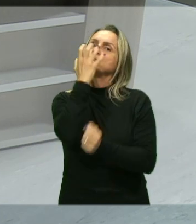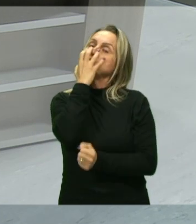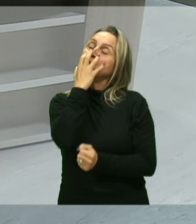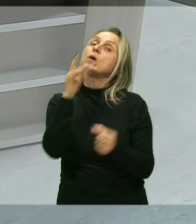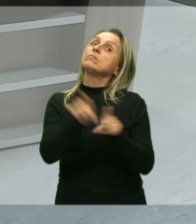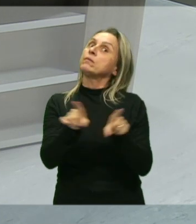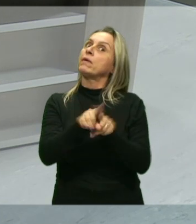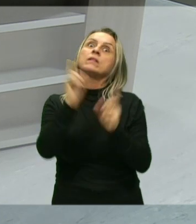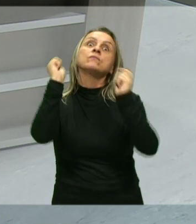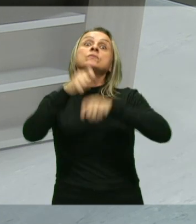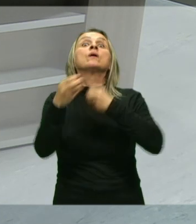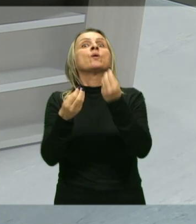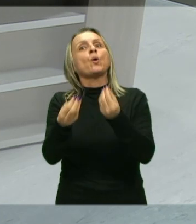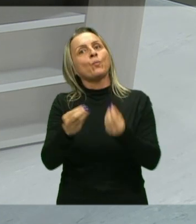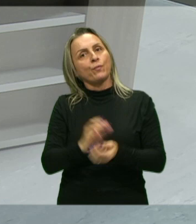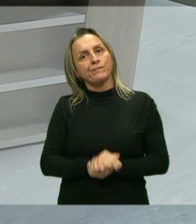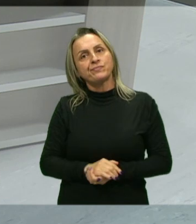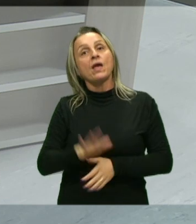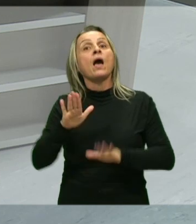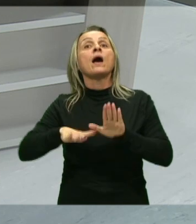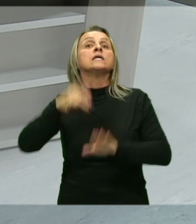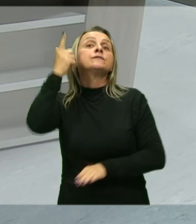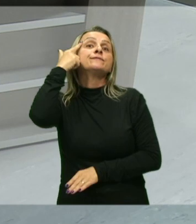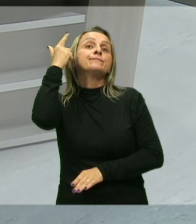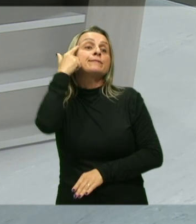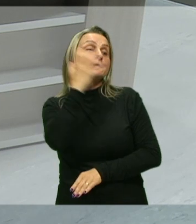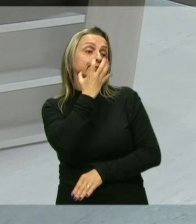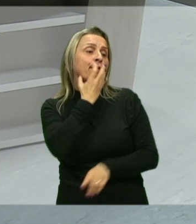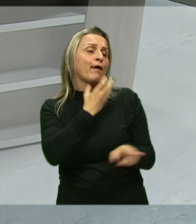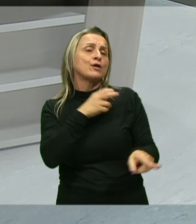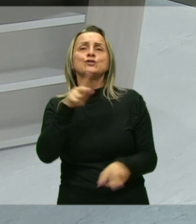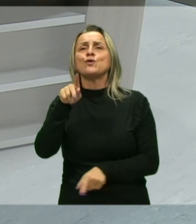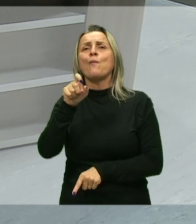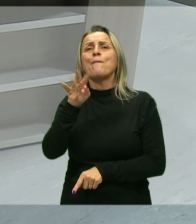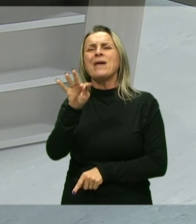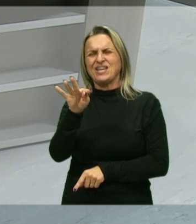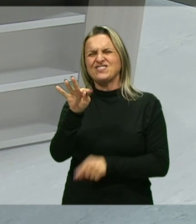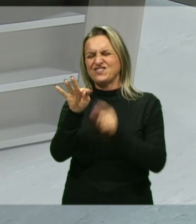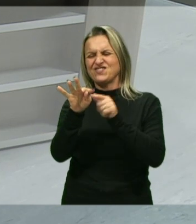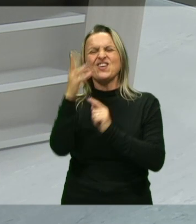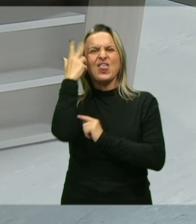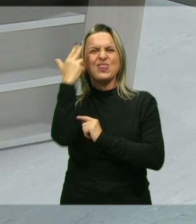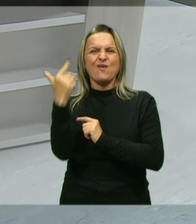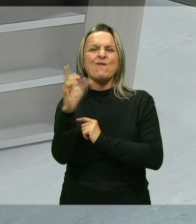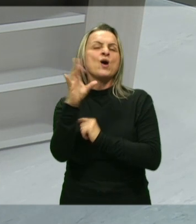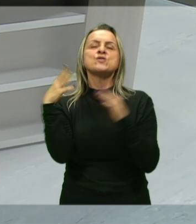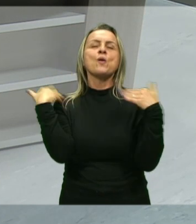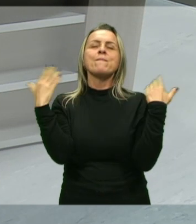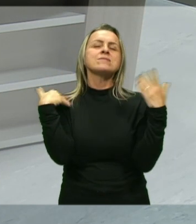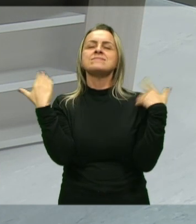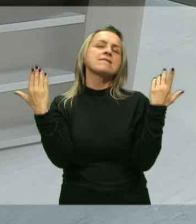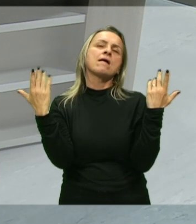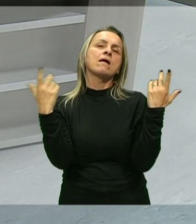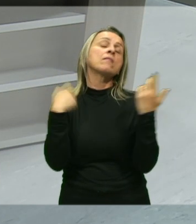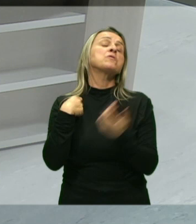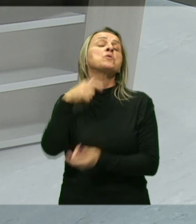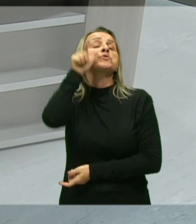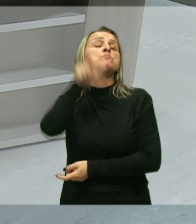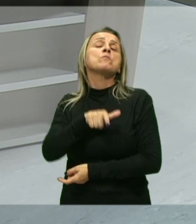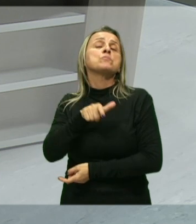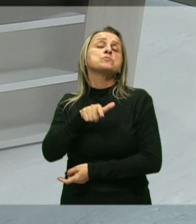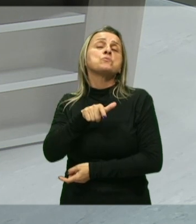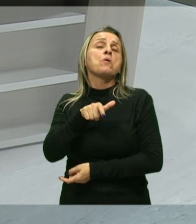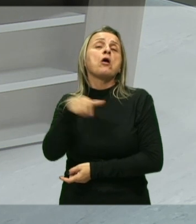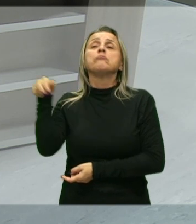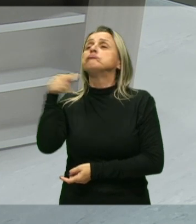sua frente. Às vezes acha que o cachorro é um pet normal e que ele está só passeando e que eu sou uma pessoa que enxergo e eu tô levando o